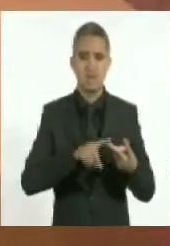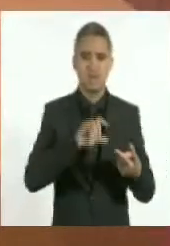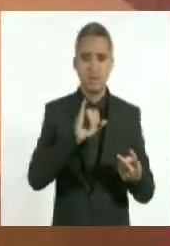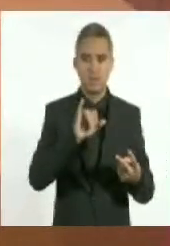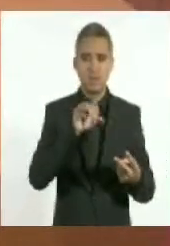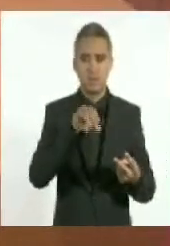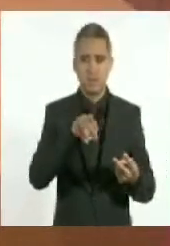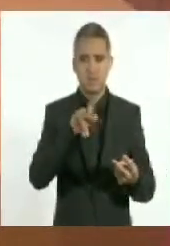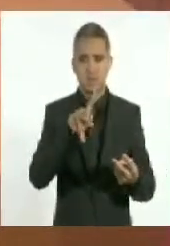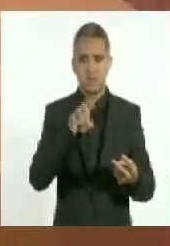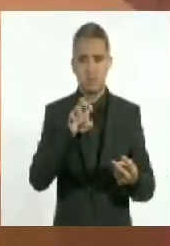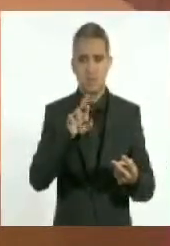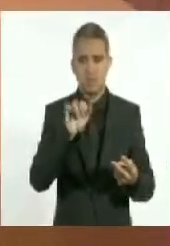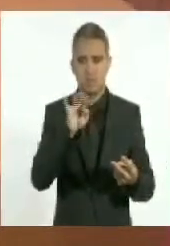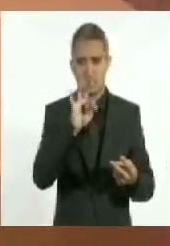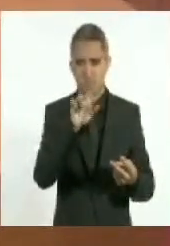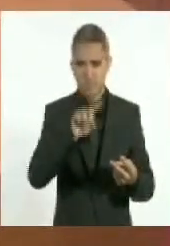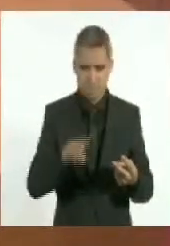é uma região